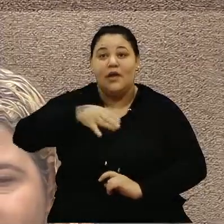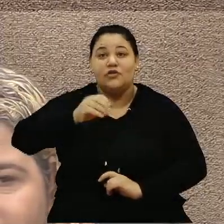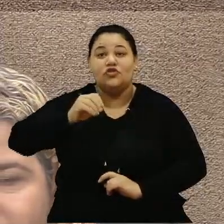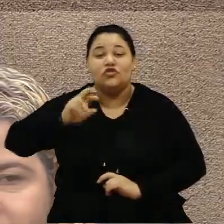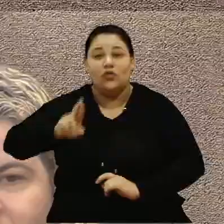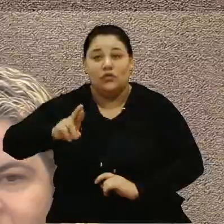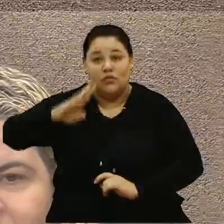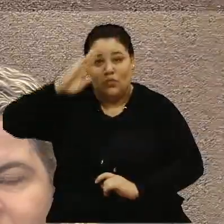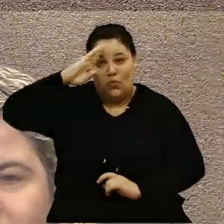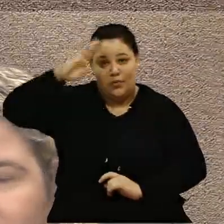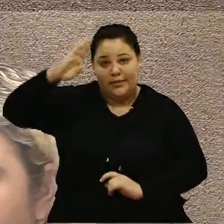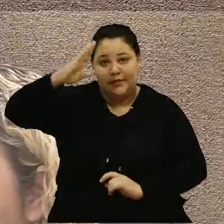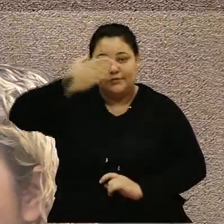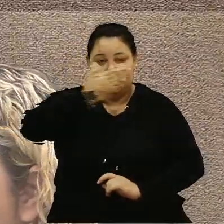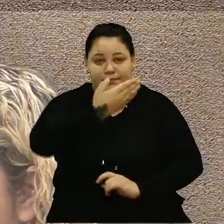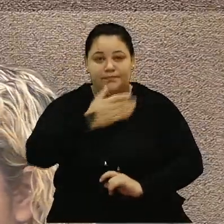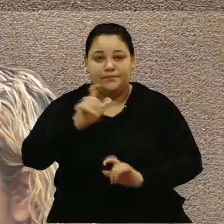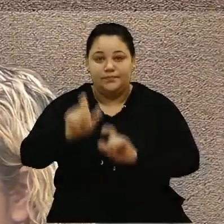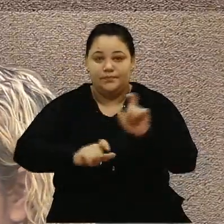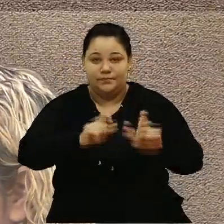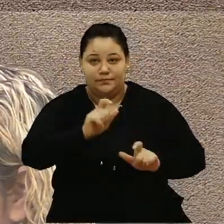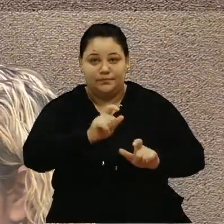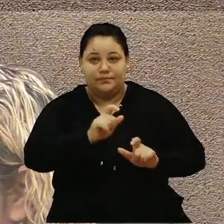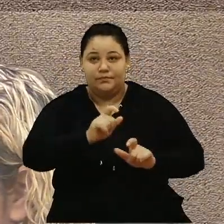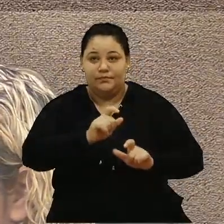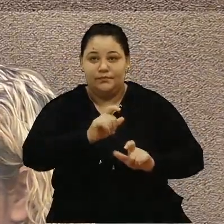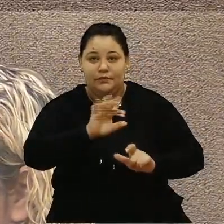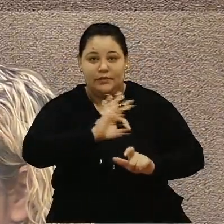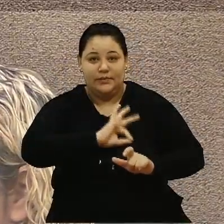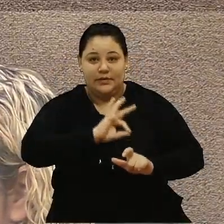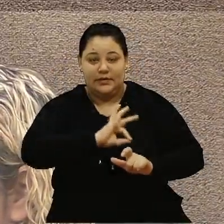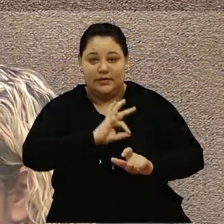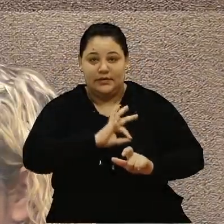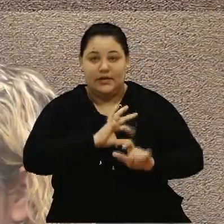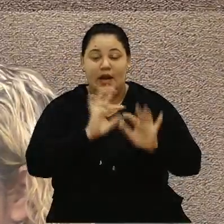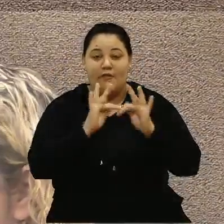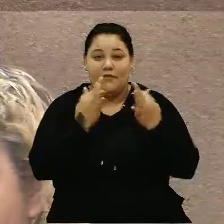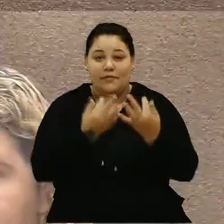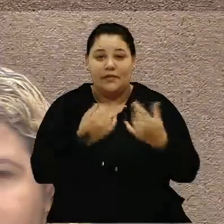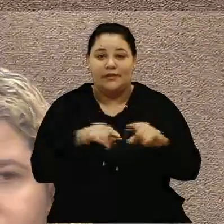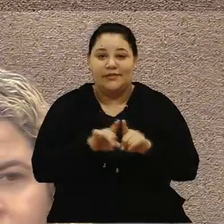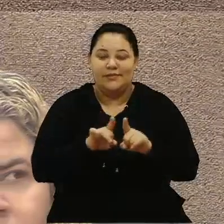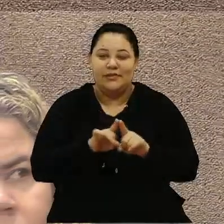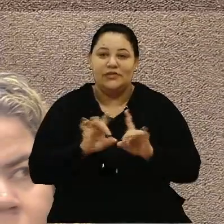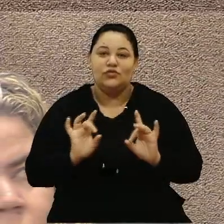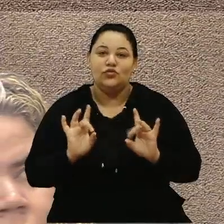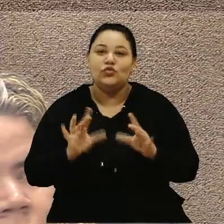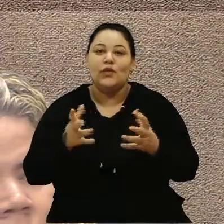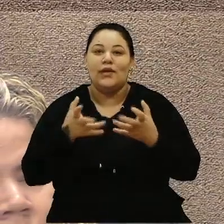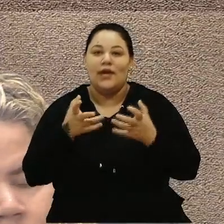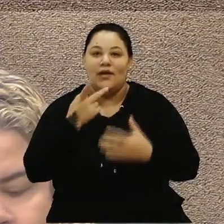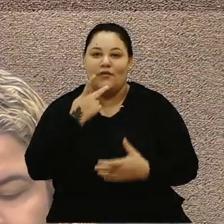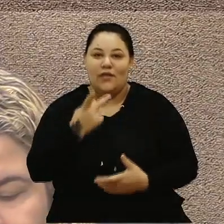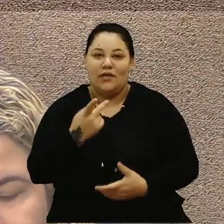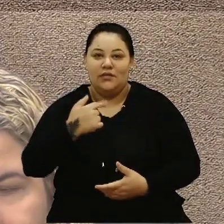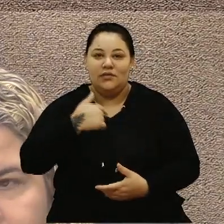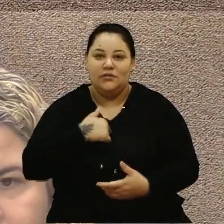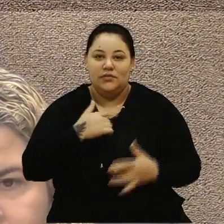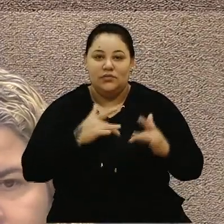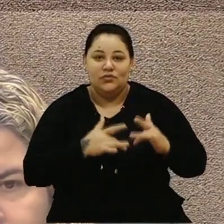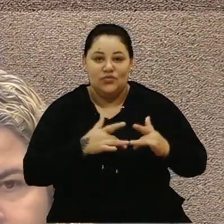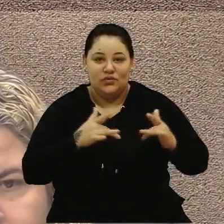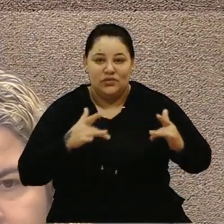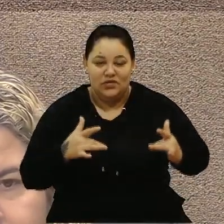comandante, né? O pessoal da Brigada Militar, os familiares. Eu apenas quero dizer que me solidarizo